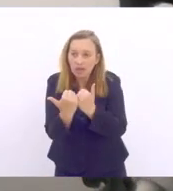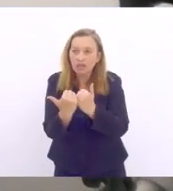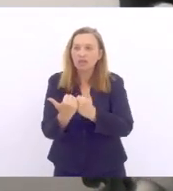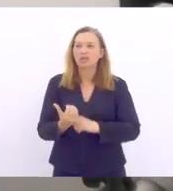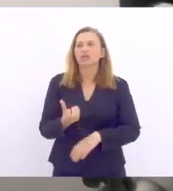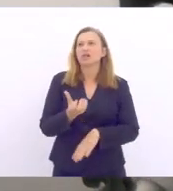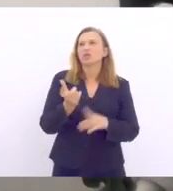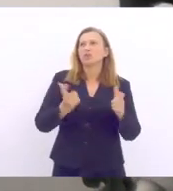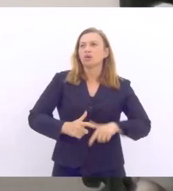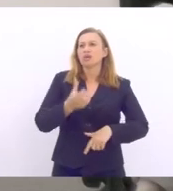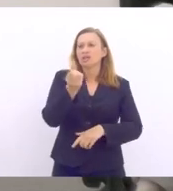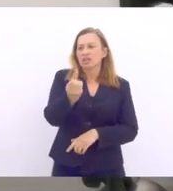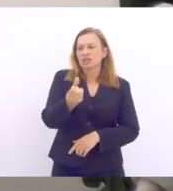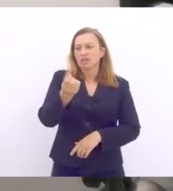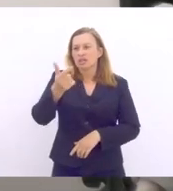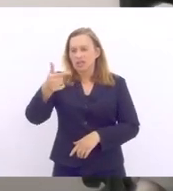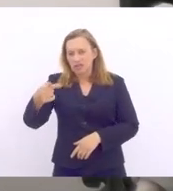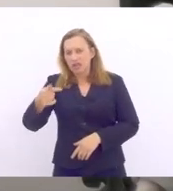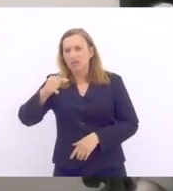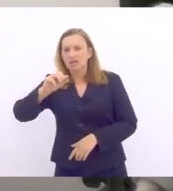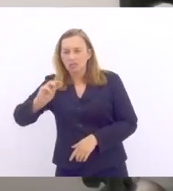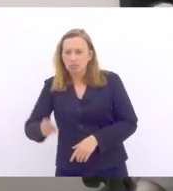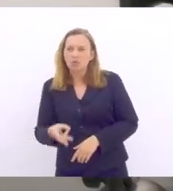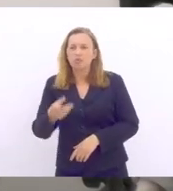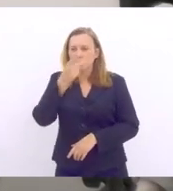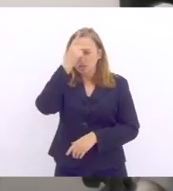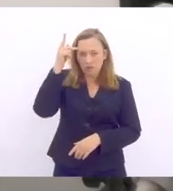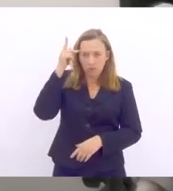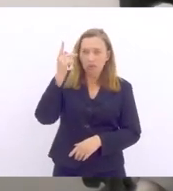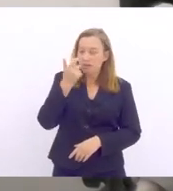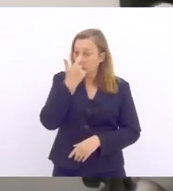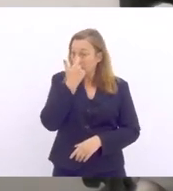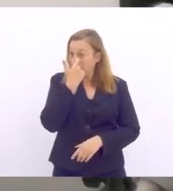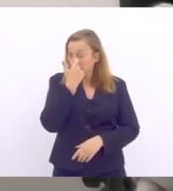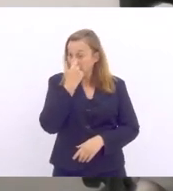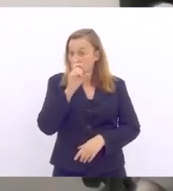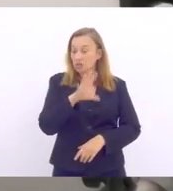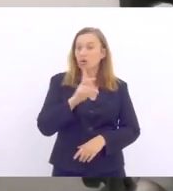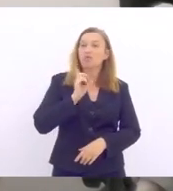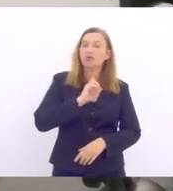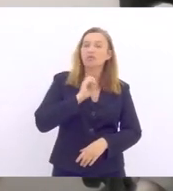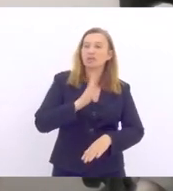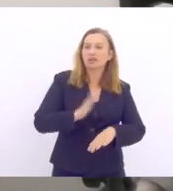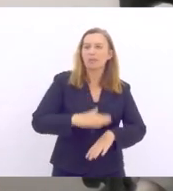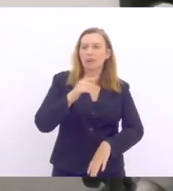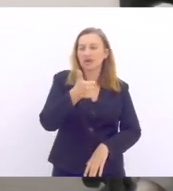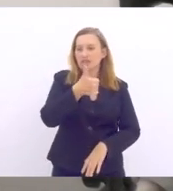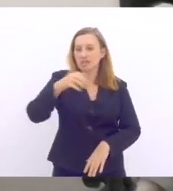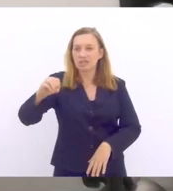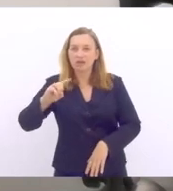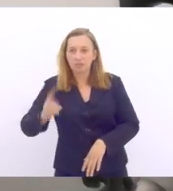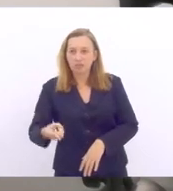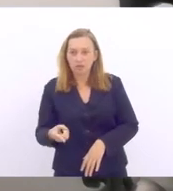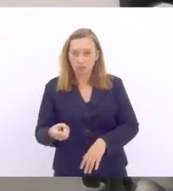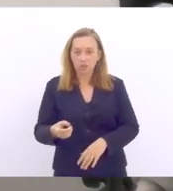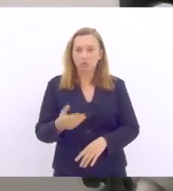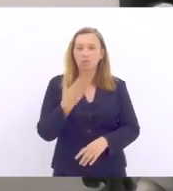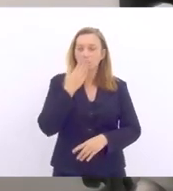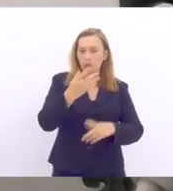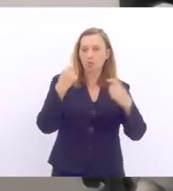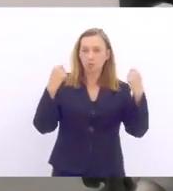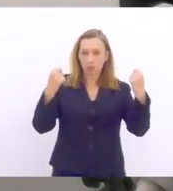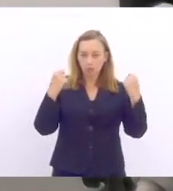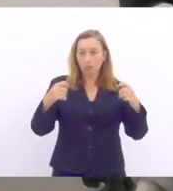67 mil pessoas, 70 mil pessoas no máximo, e só o Flamengo tem mais de 100 mil sócios torcedores, né?